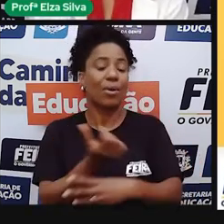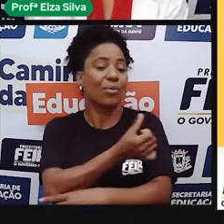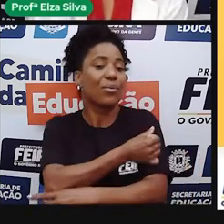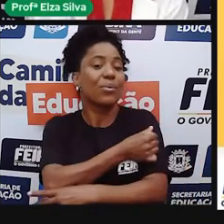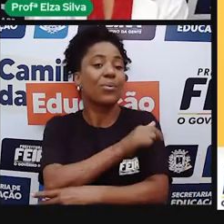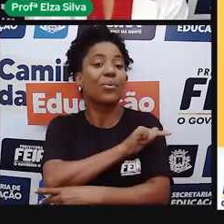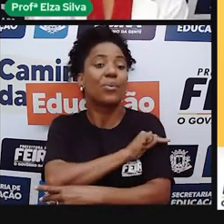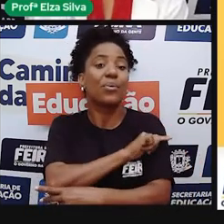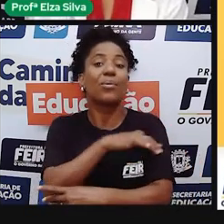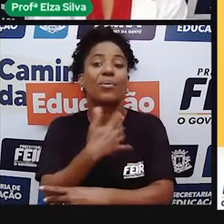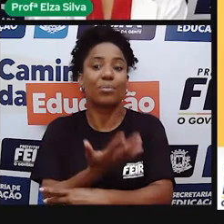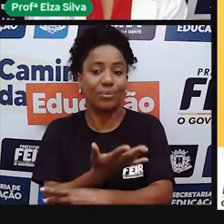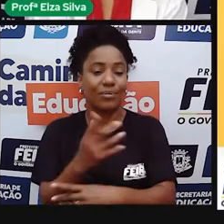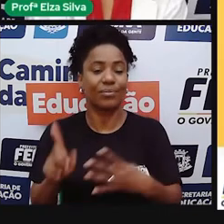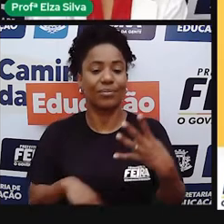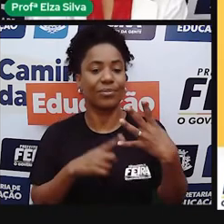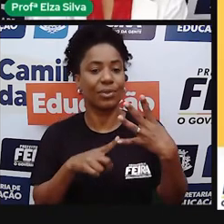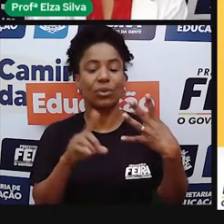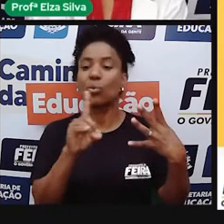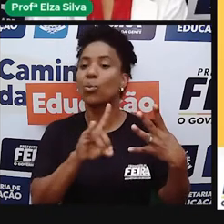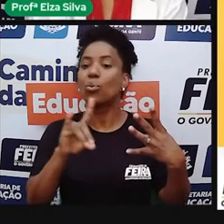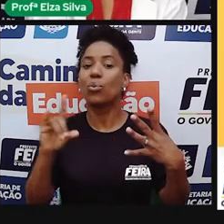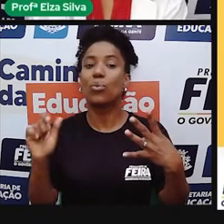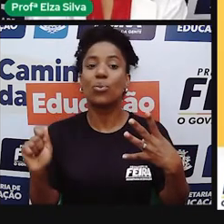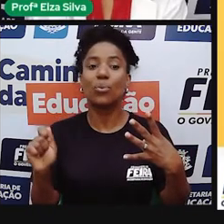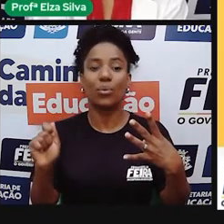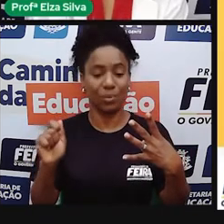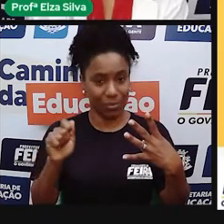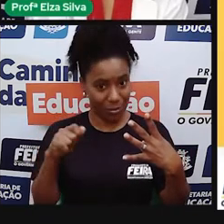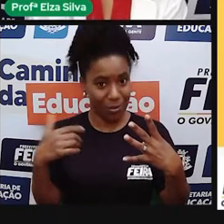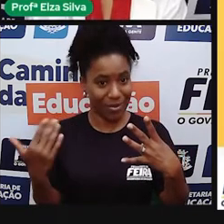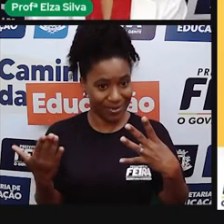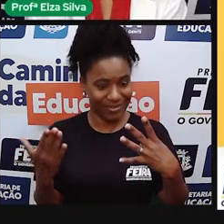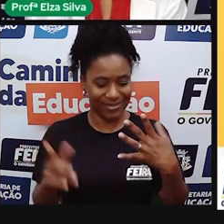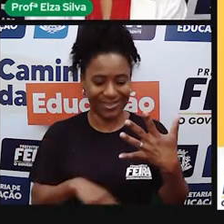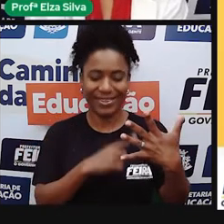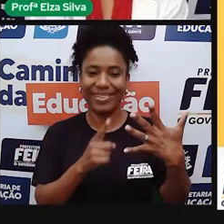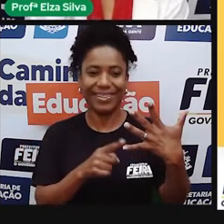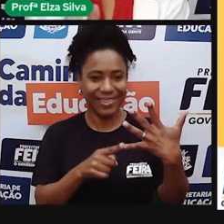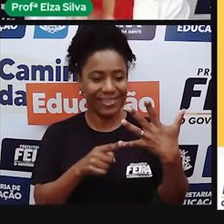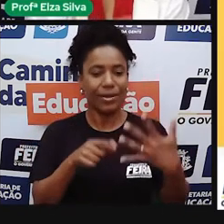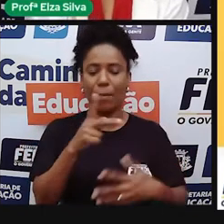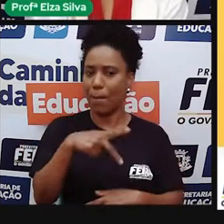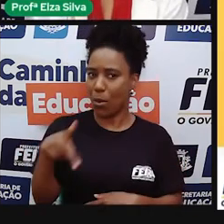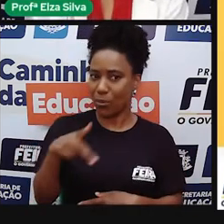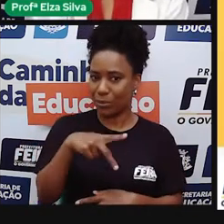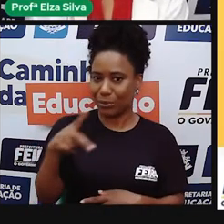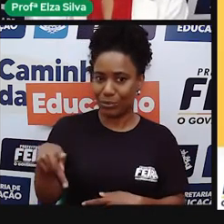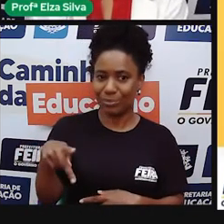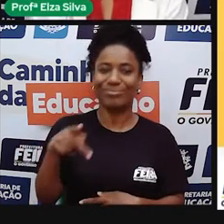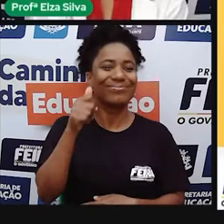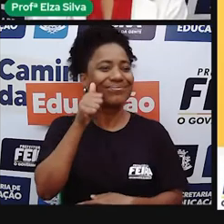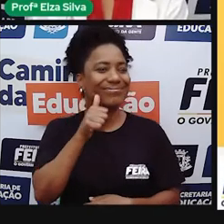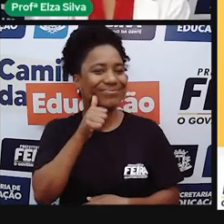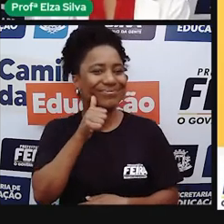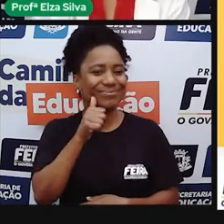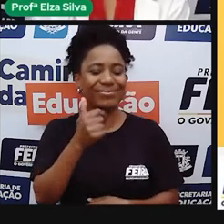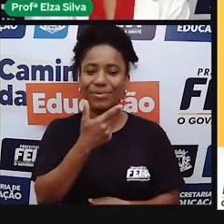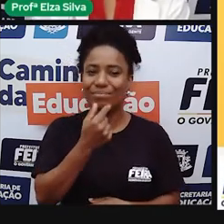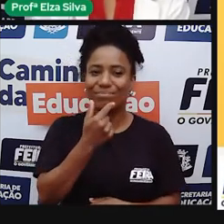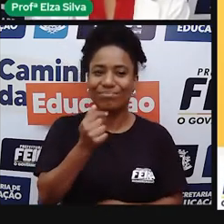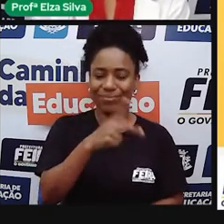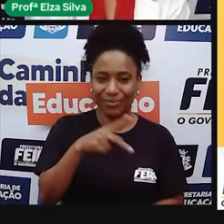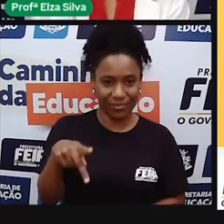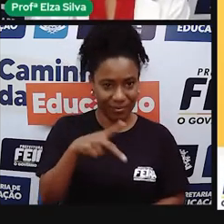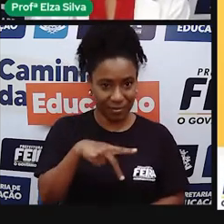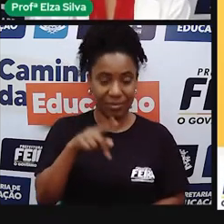estuda, date, a data da nossa aula de hoje, and teacher, o nome do seu professor ou de sua professora da